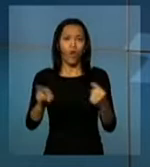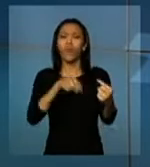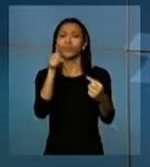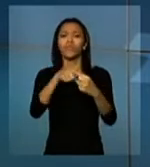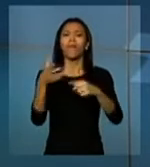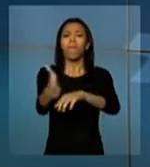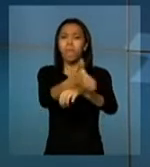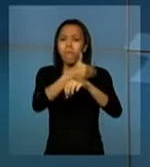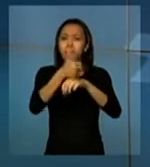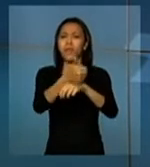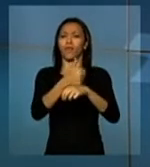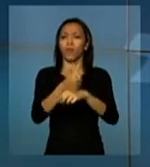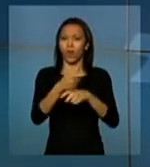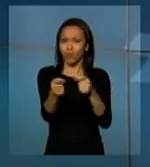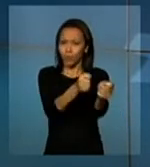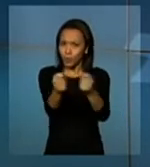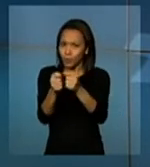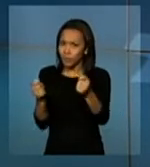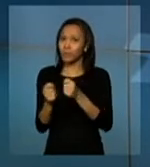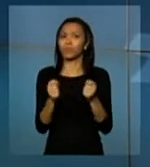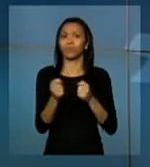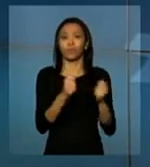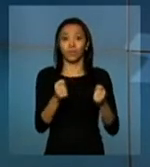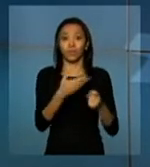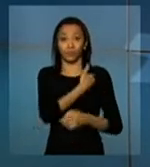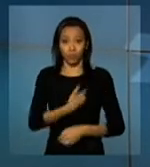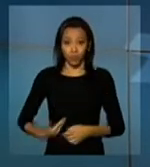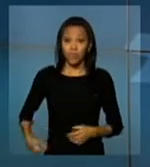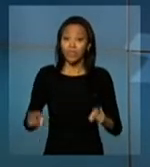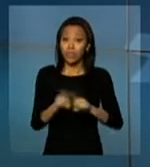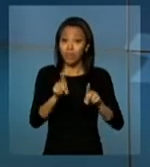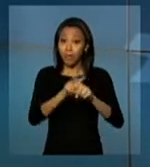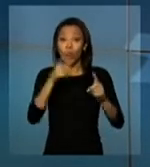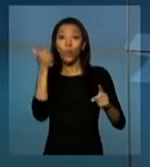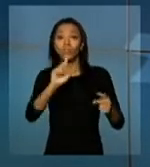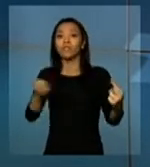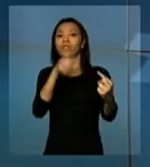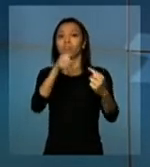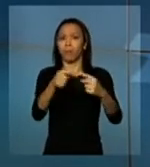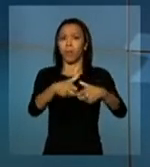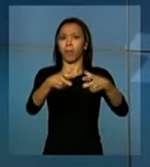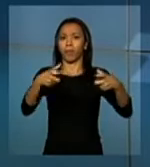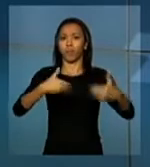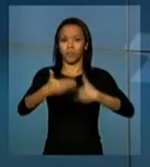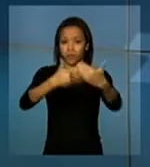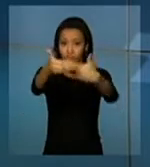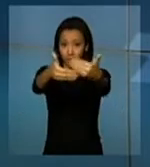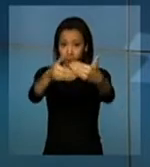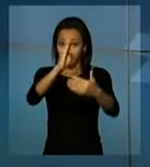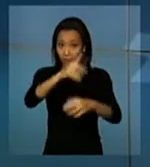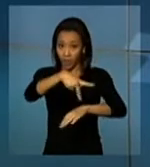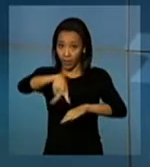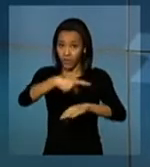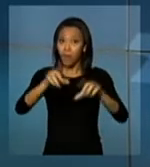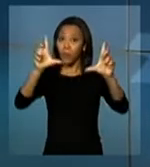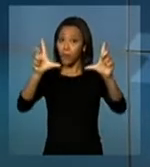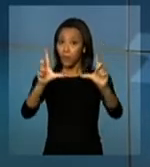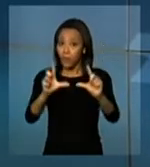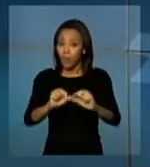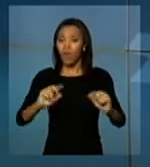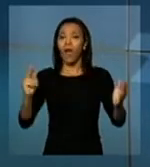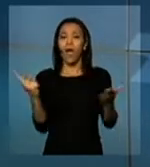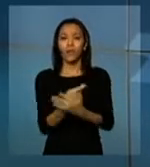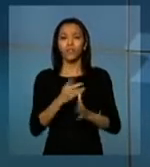A intenção é melhorar a gestão dos gastos públicos e consolidar a meta de crescimento do país. A maior redução vai ocorrer